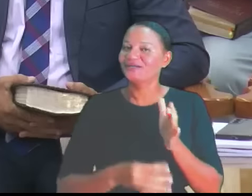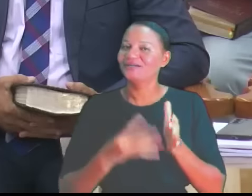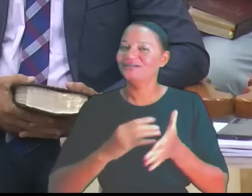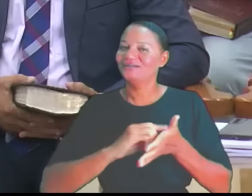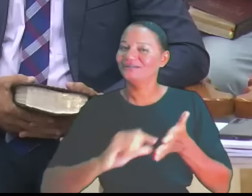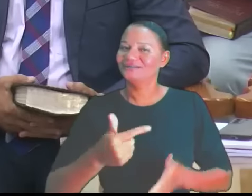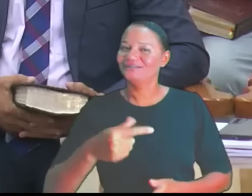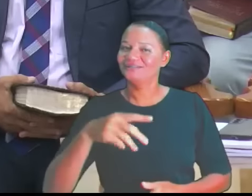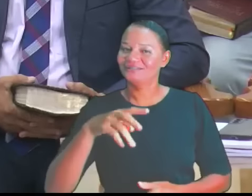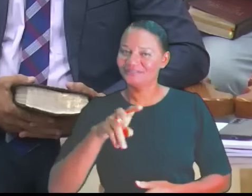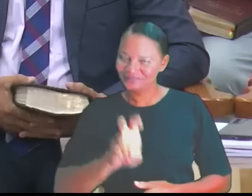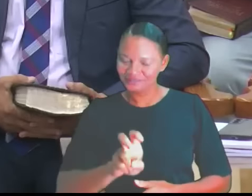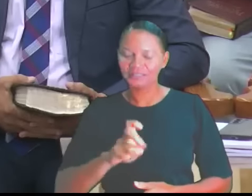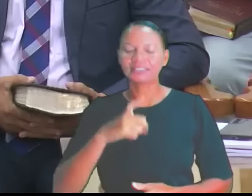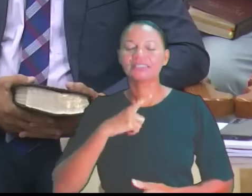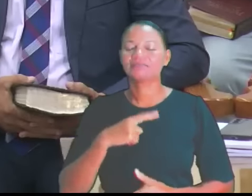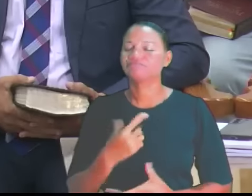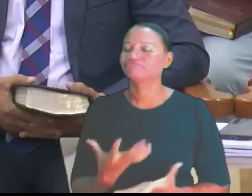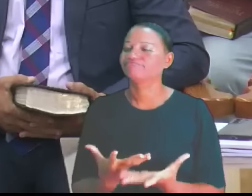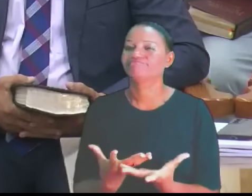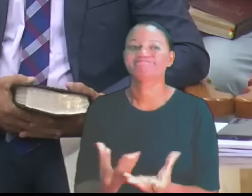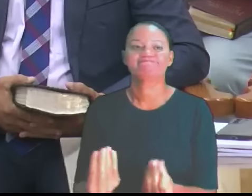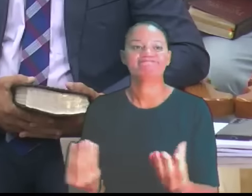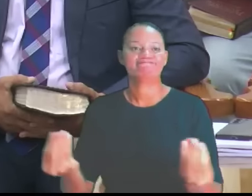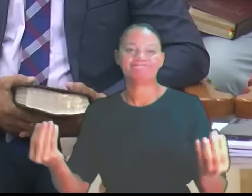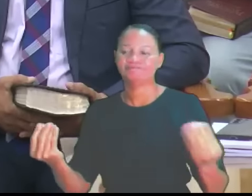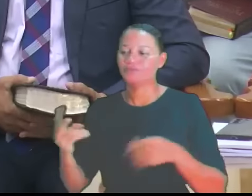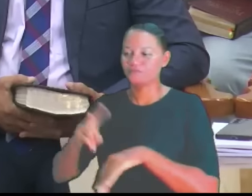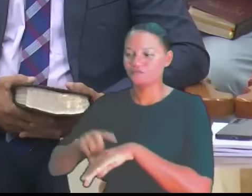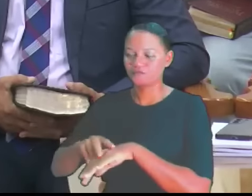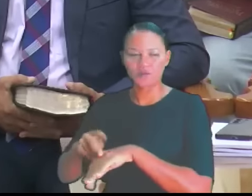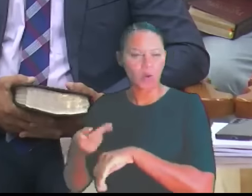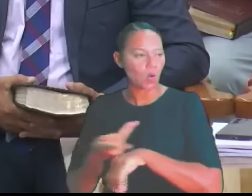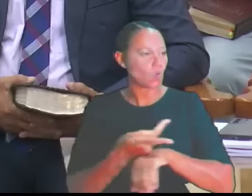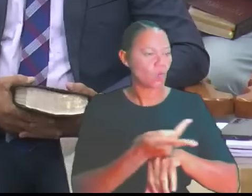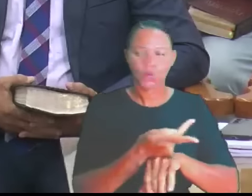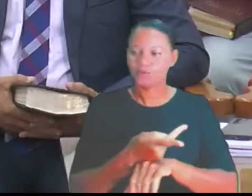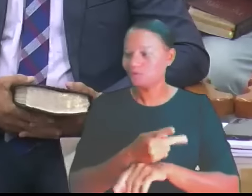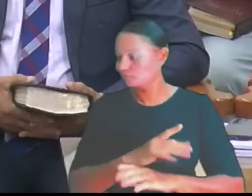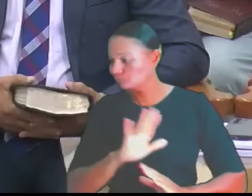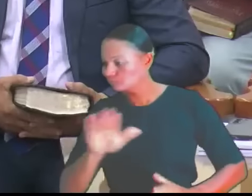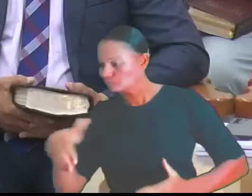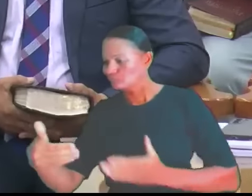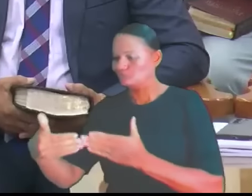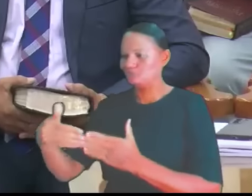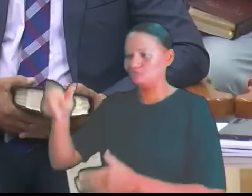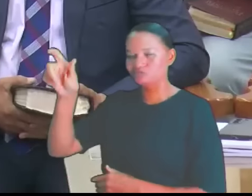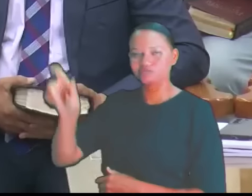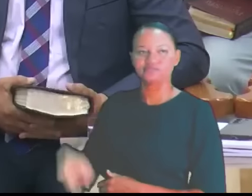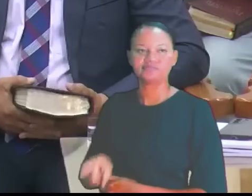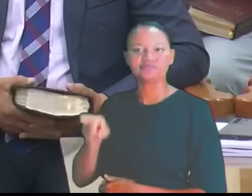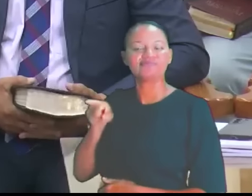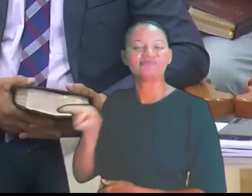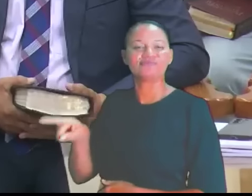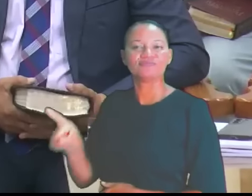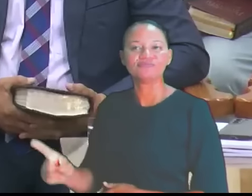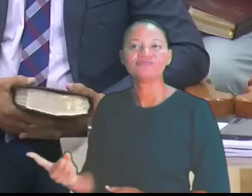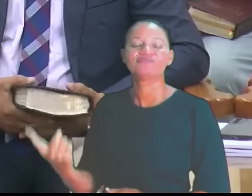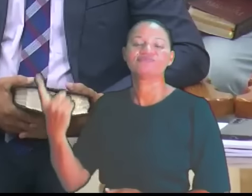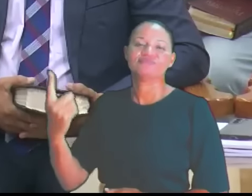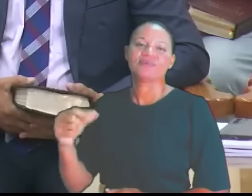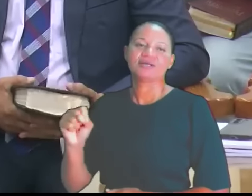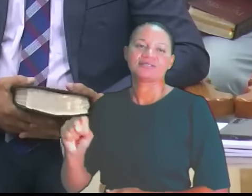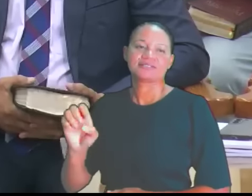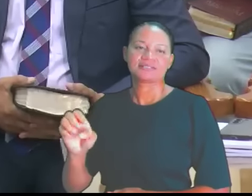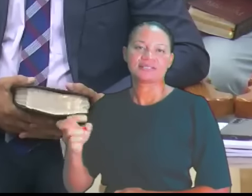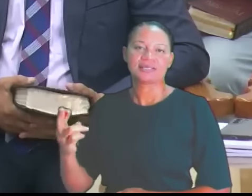havia muitas viúvas em Israel, mas não foi a nenhuma outra que Elias foi enviado, senão aquela em